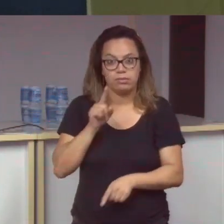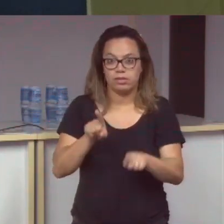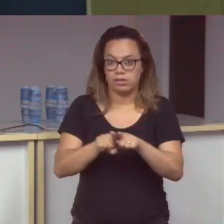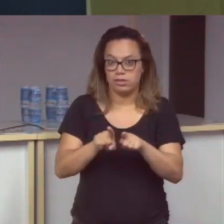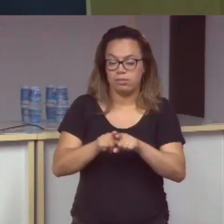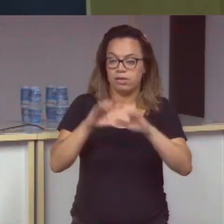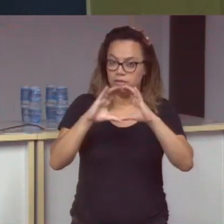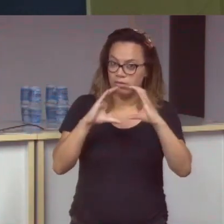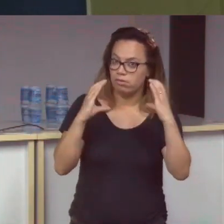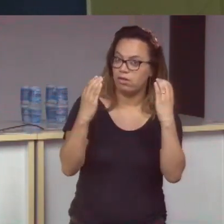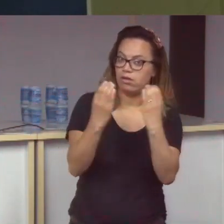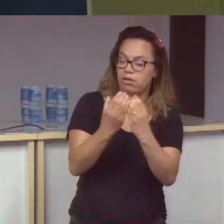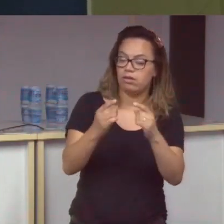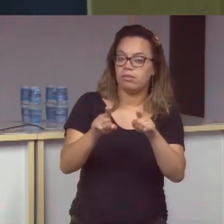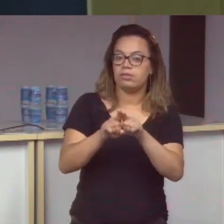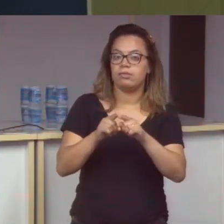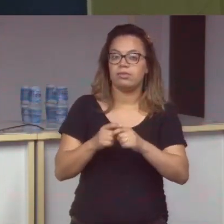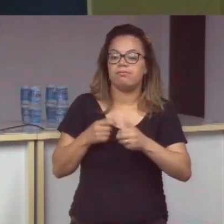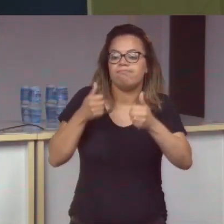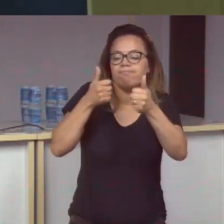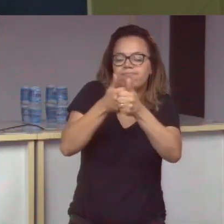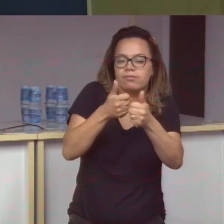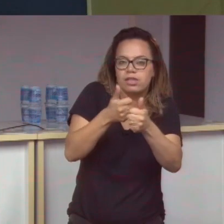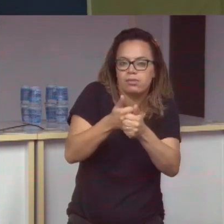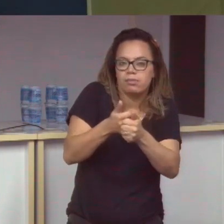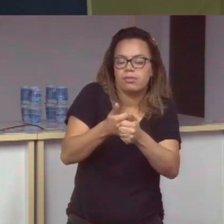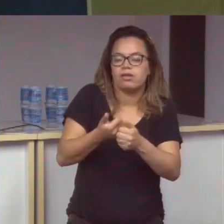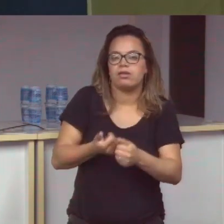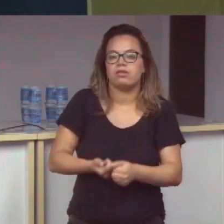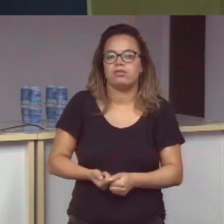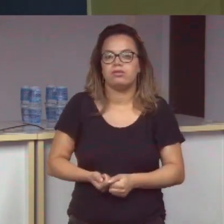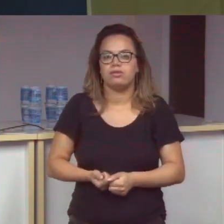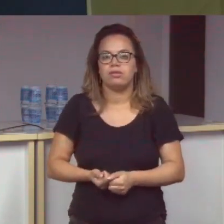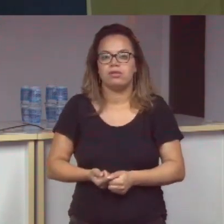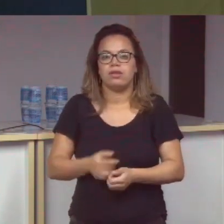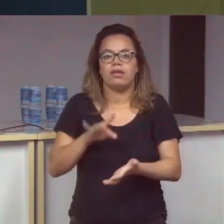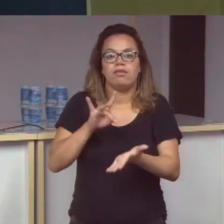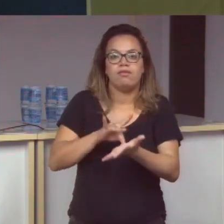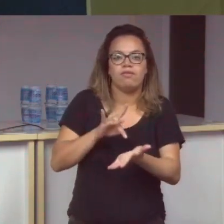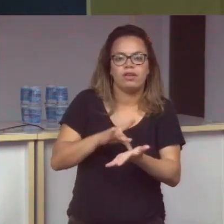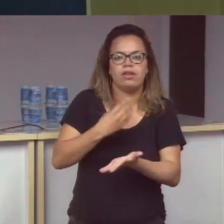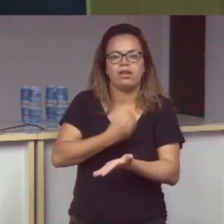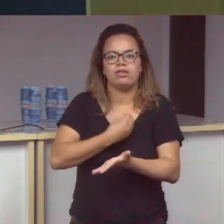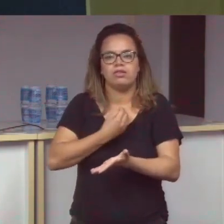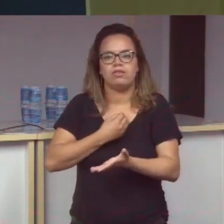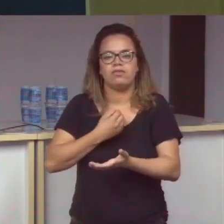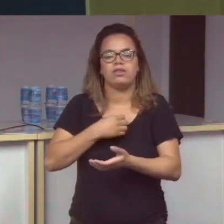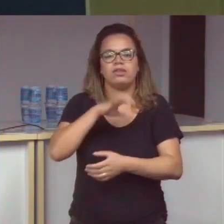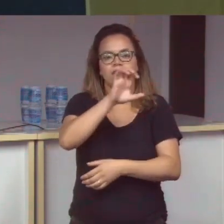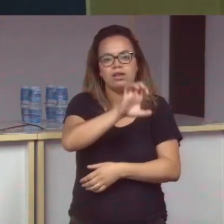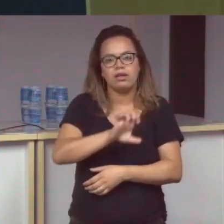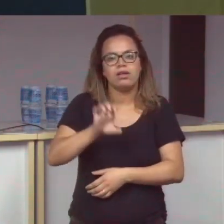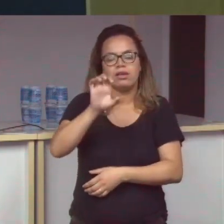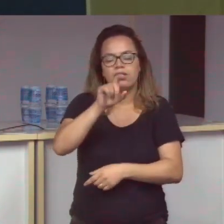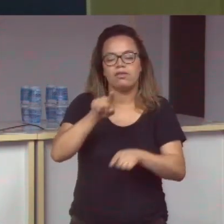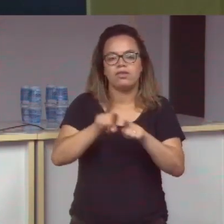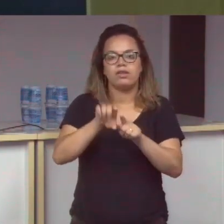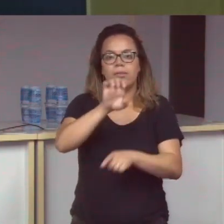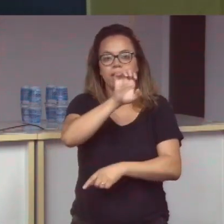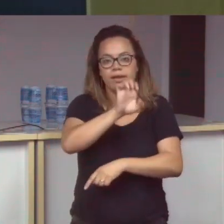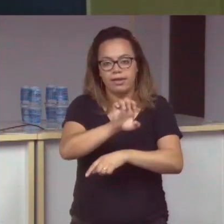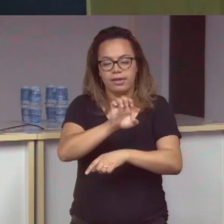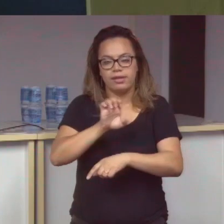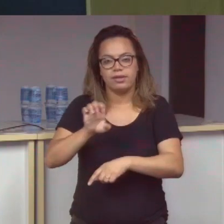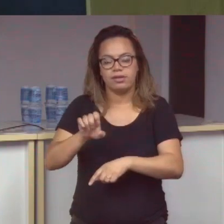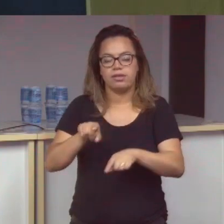oficinas propiciaram que a gente se aproximasse das realidades regionais, no nosso caso estaduais, para